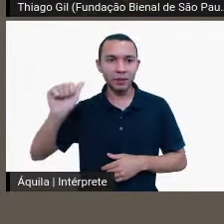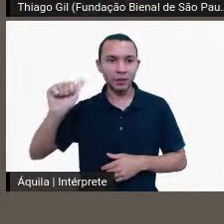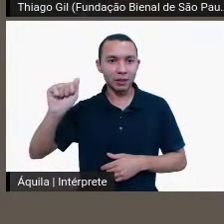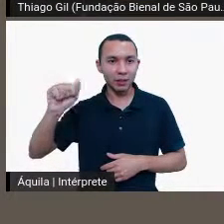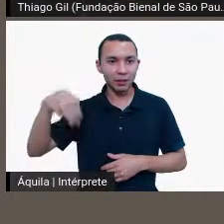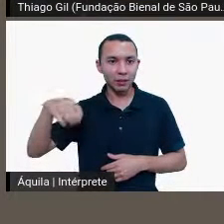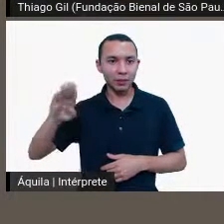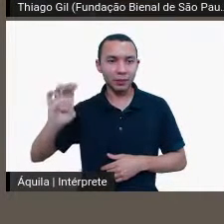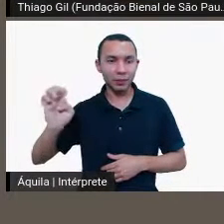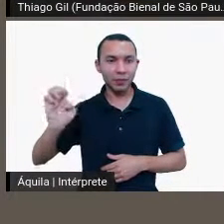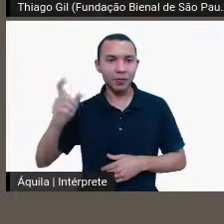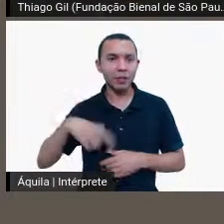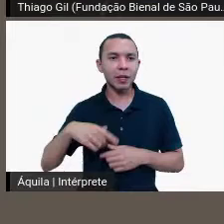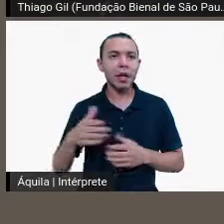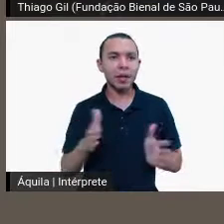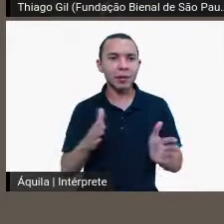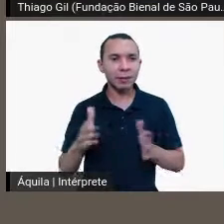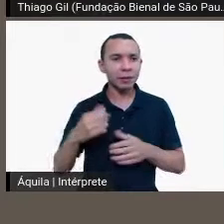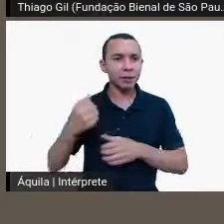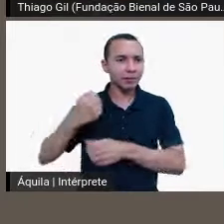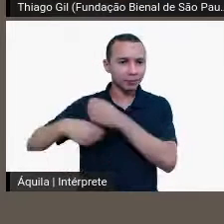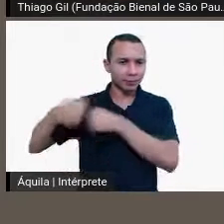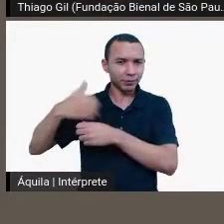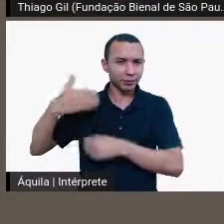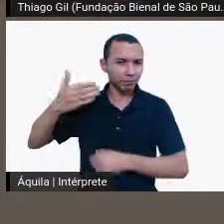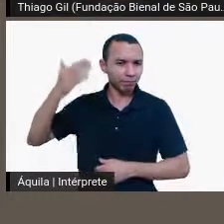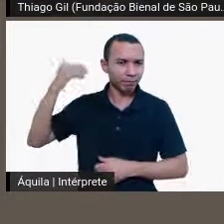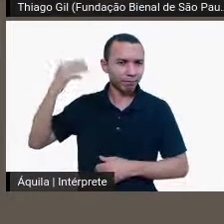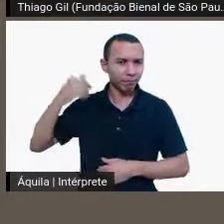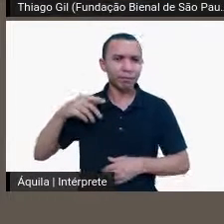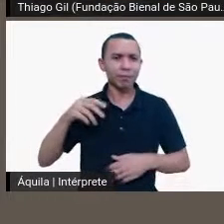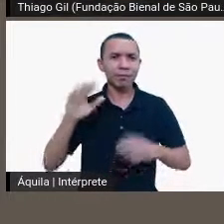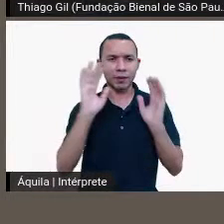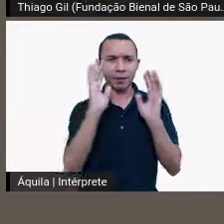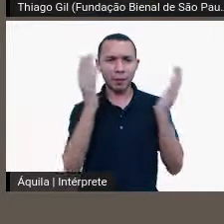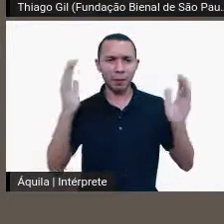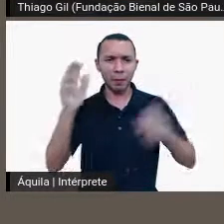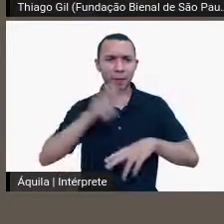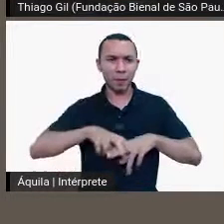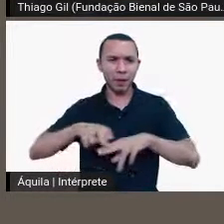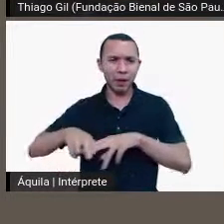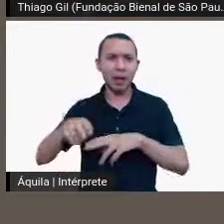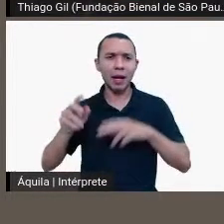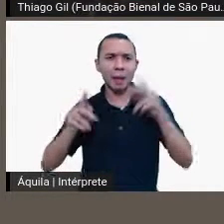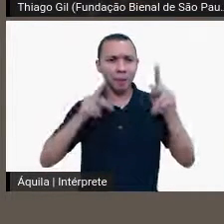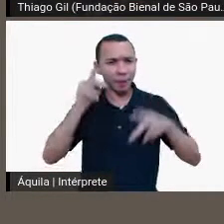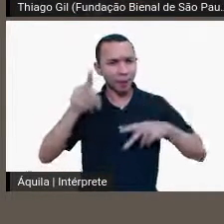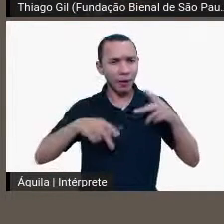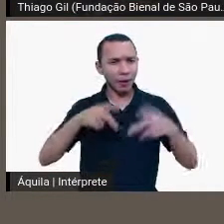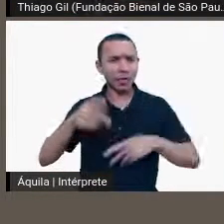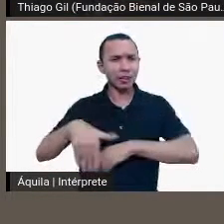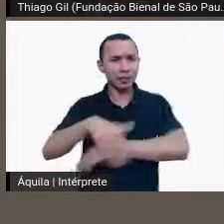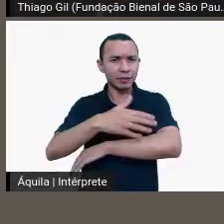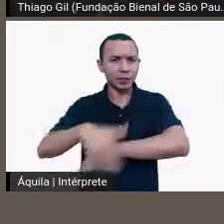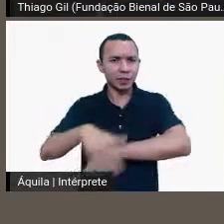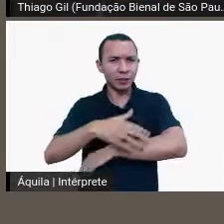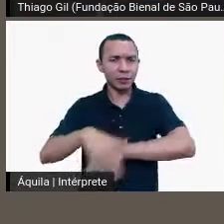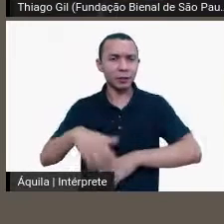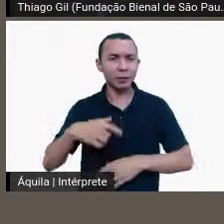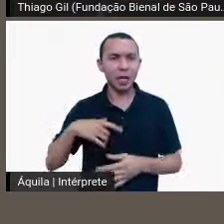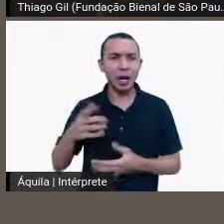século XX, pelas praças, parques, festas de rua, né, carregando uma câmera com um laboratório portátil